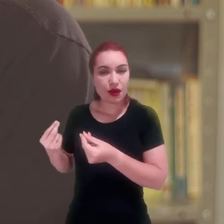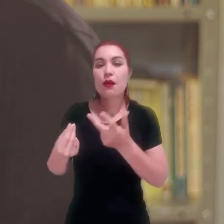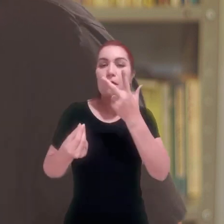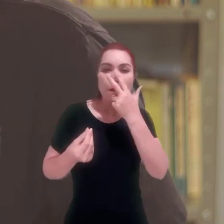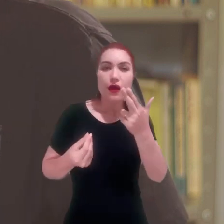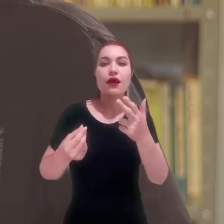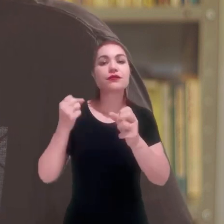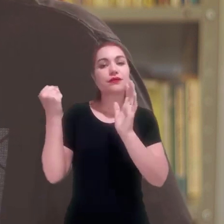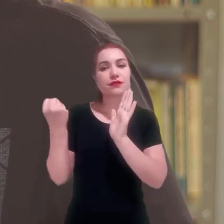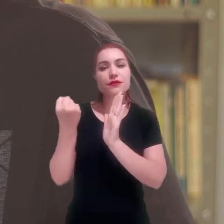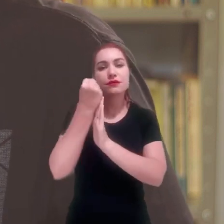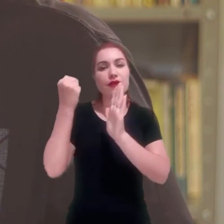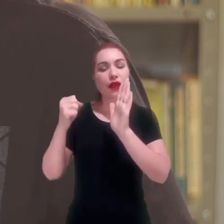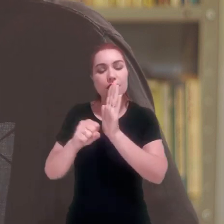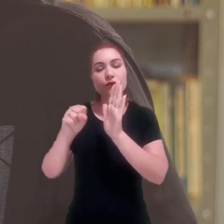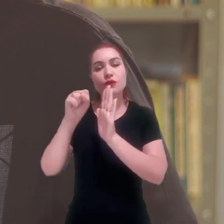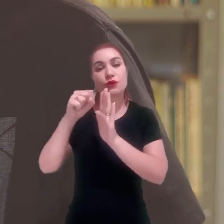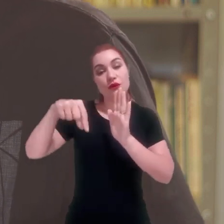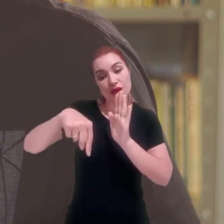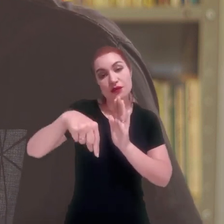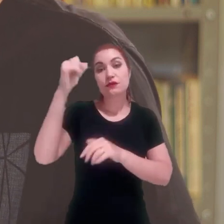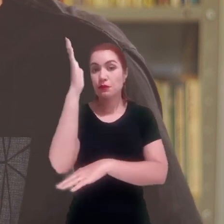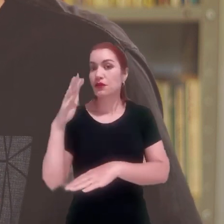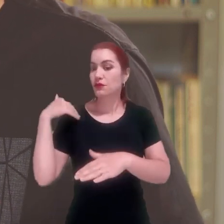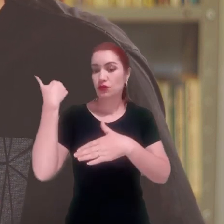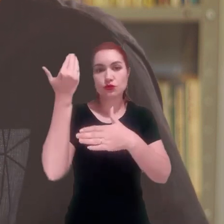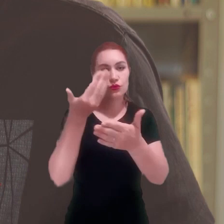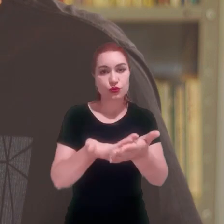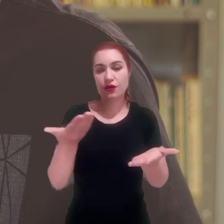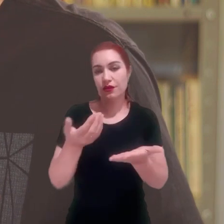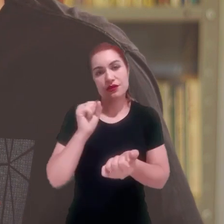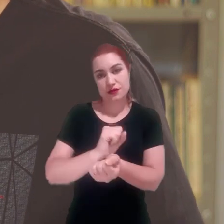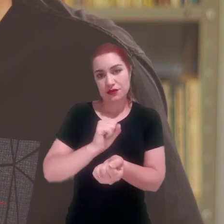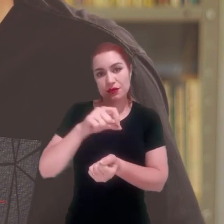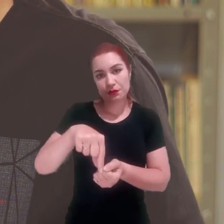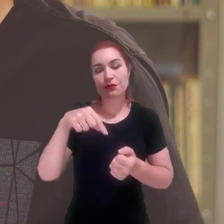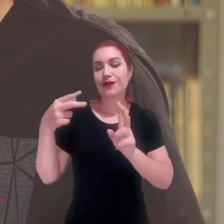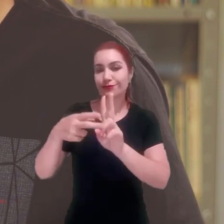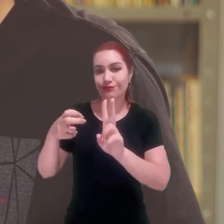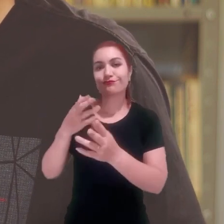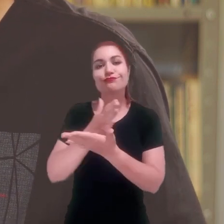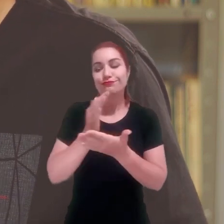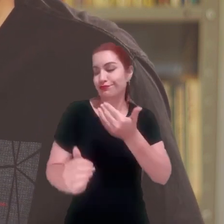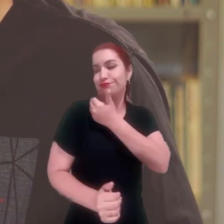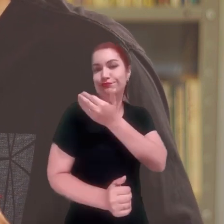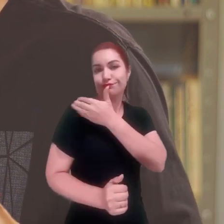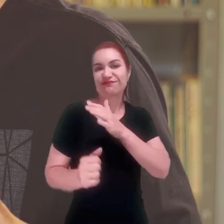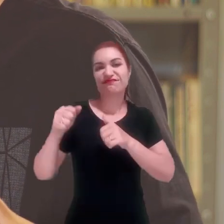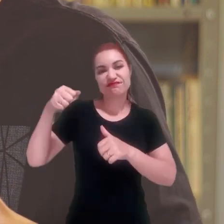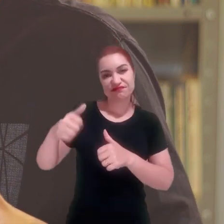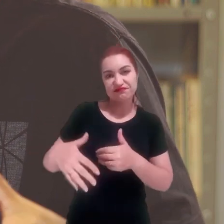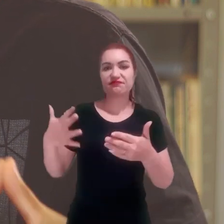verdade, séculos da história brasileira, rio-grandense e até cepeense, em que esses indígenas são tratados aí como cidadãos de segunda